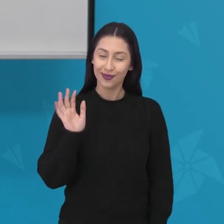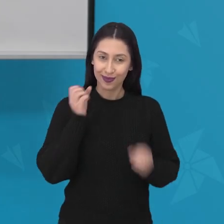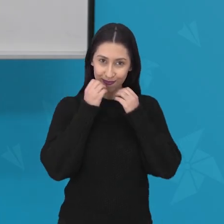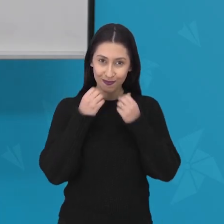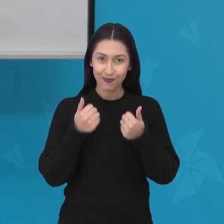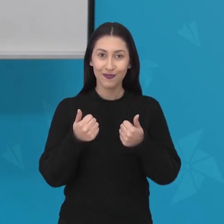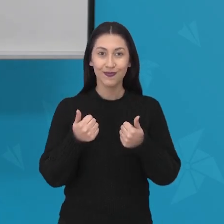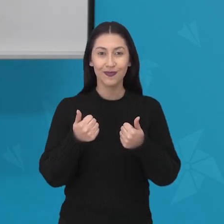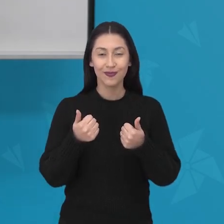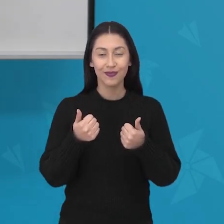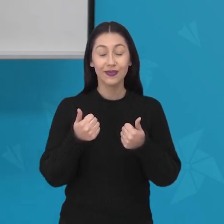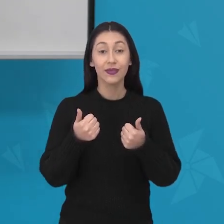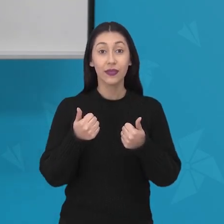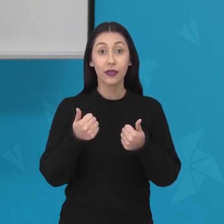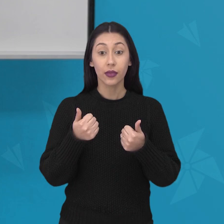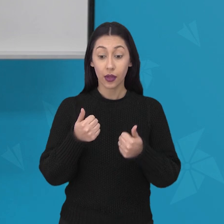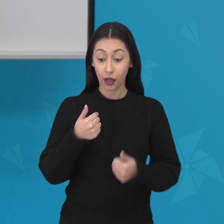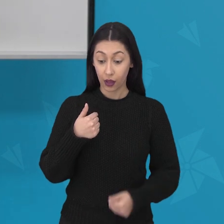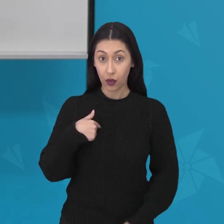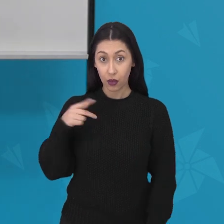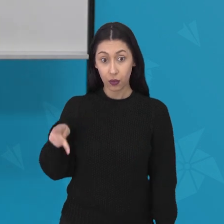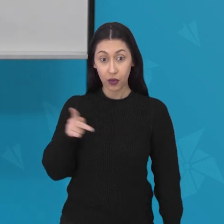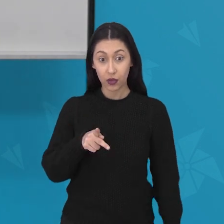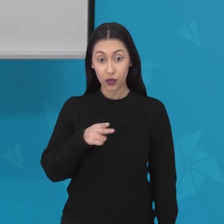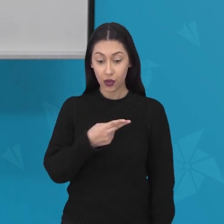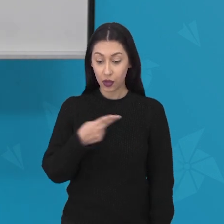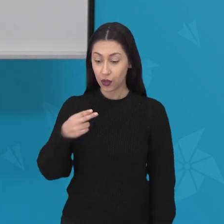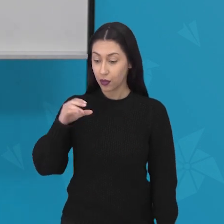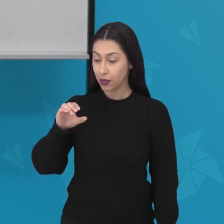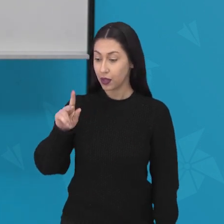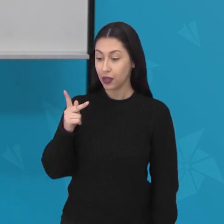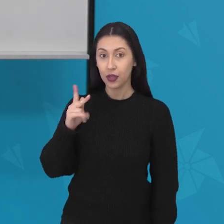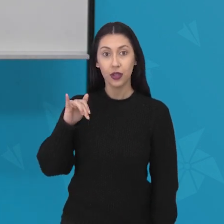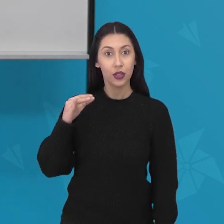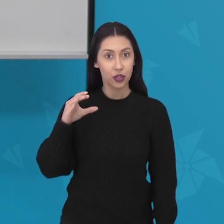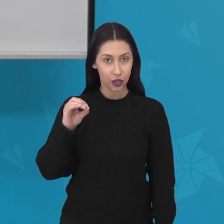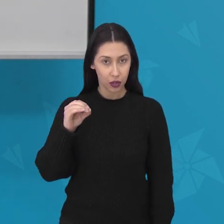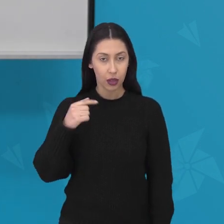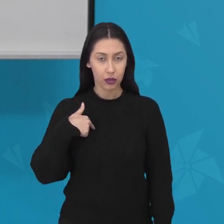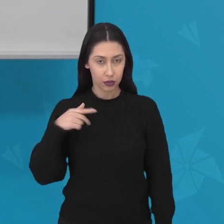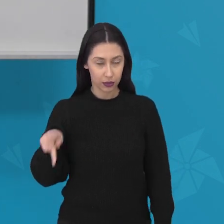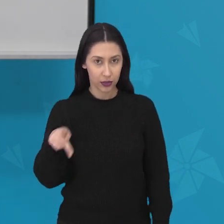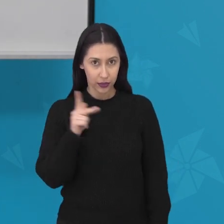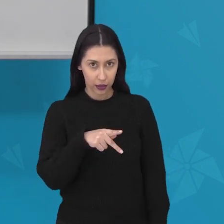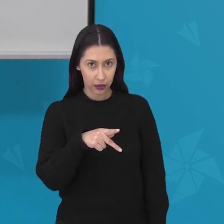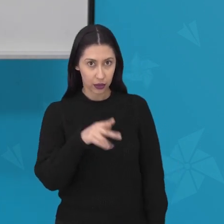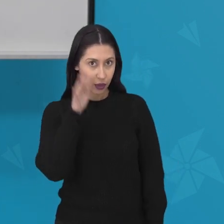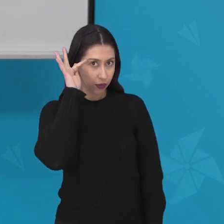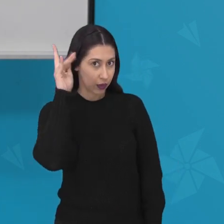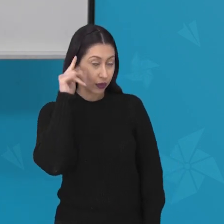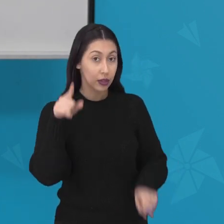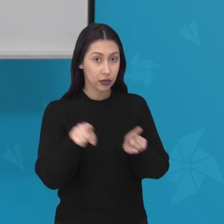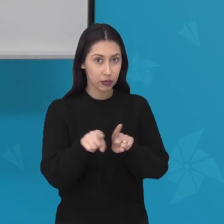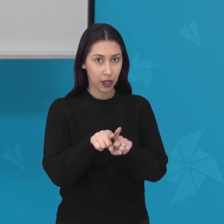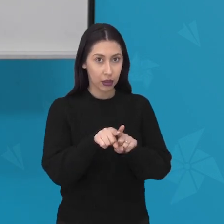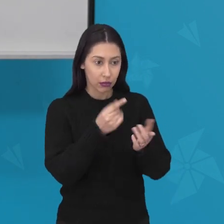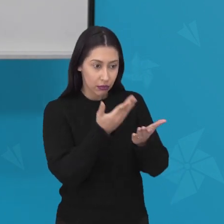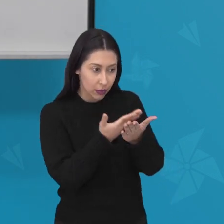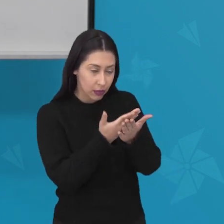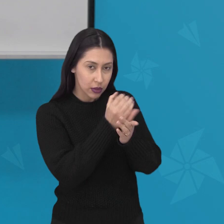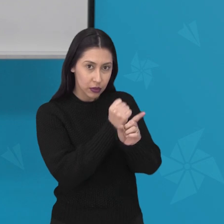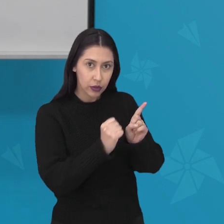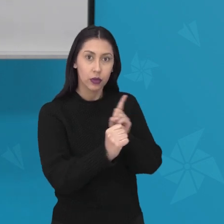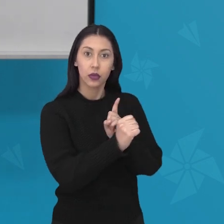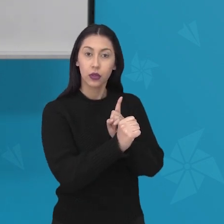Olá, tudo bom com vocês? Sou o professor Chico, de Filosofia e Sociologia, e hoje nós vamos